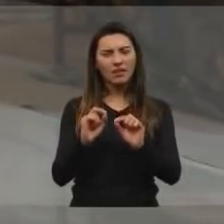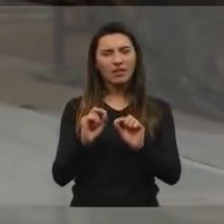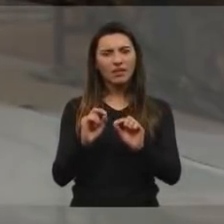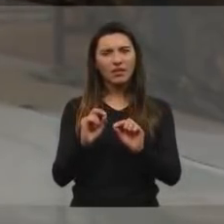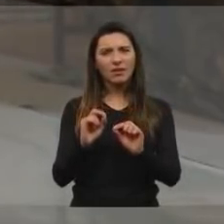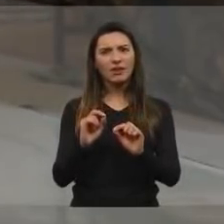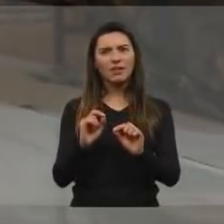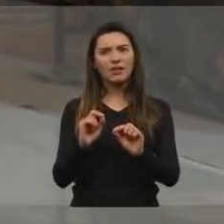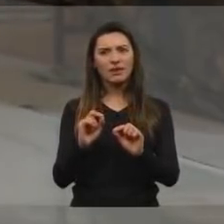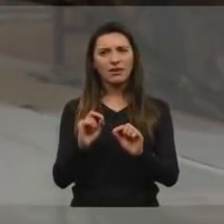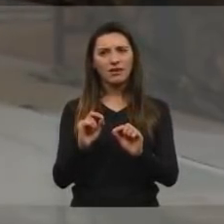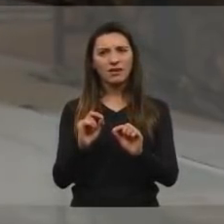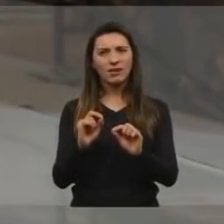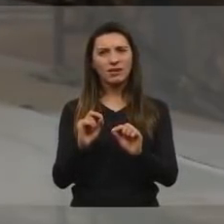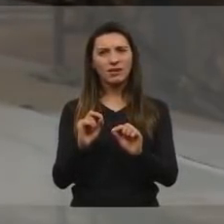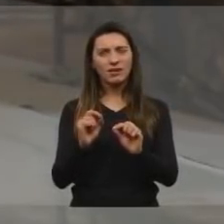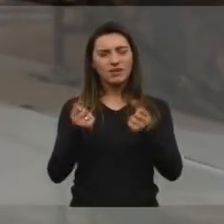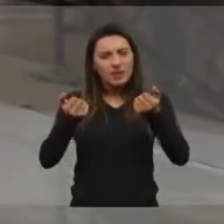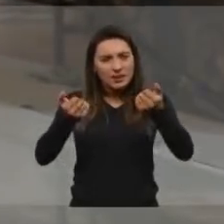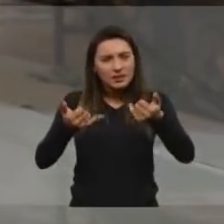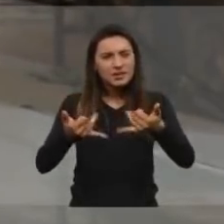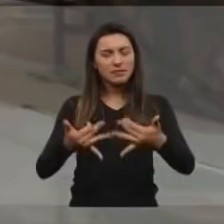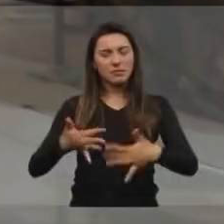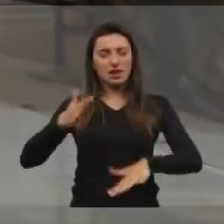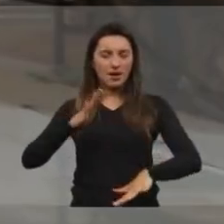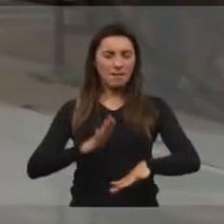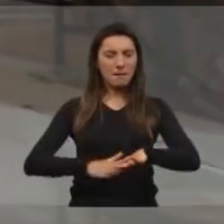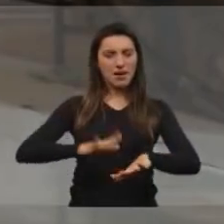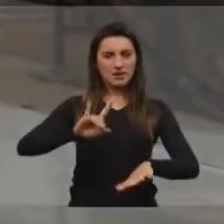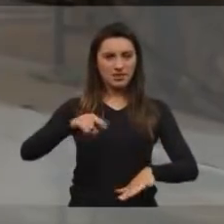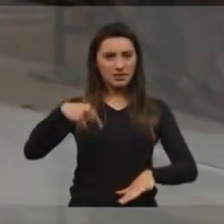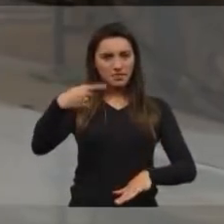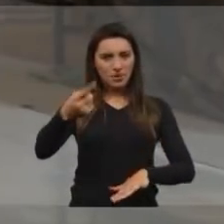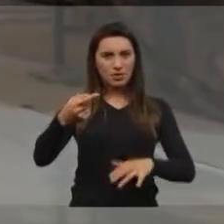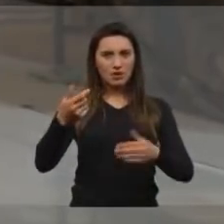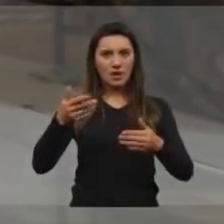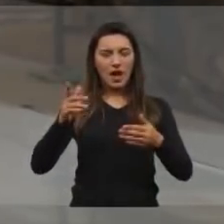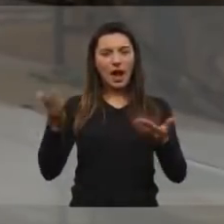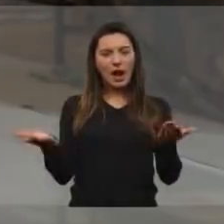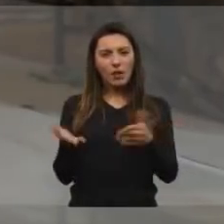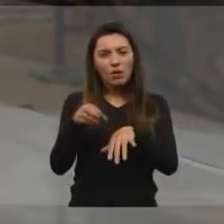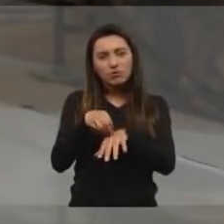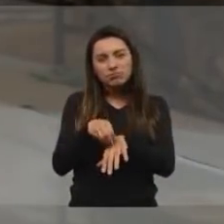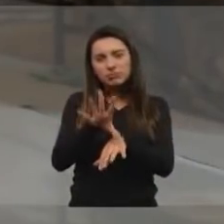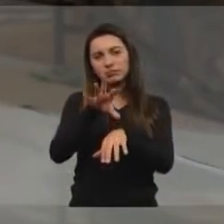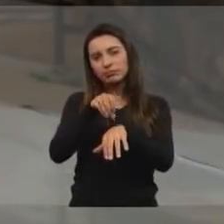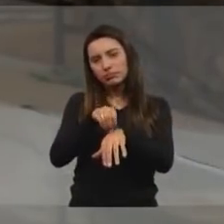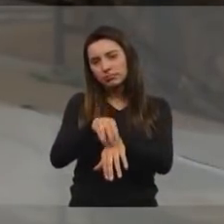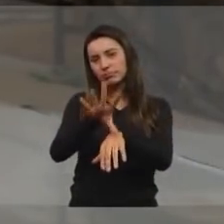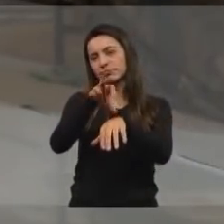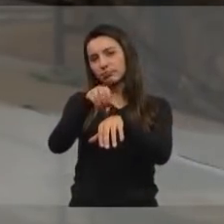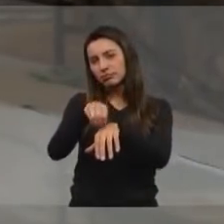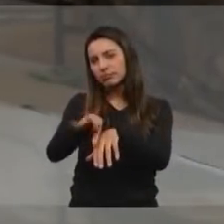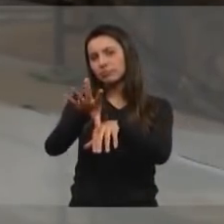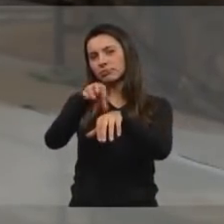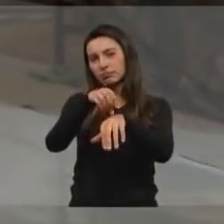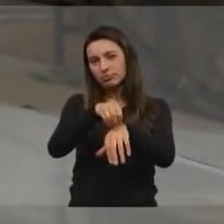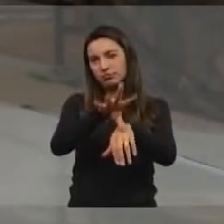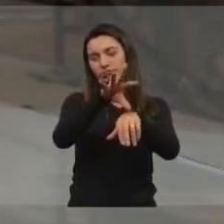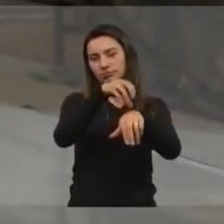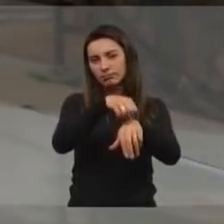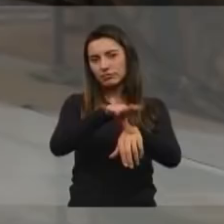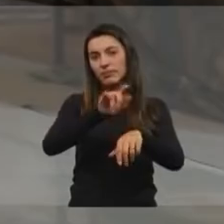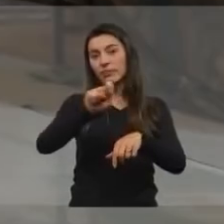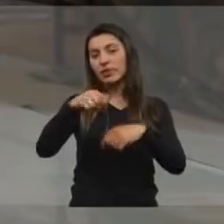missa das 11 horas para poder adentrar mais aqui o dou mais pistas e na